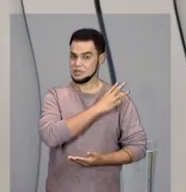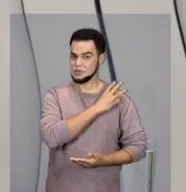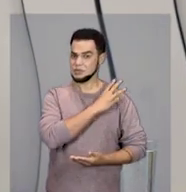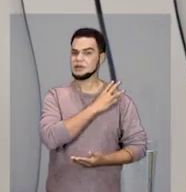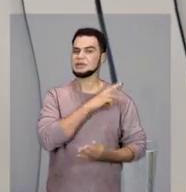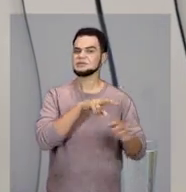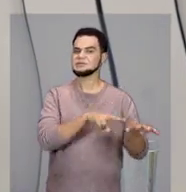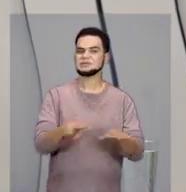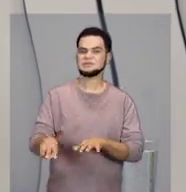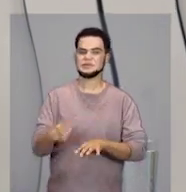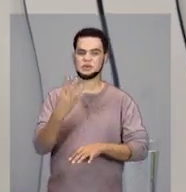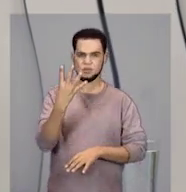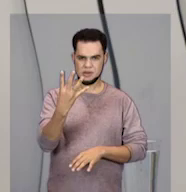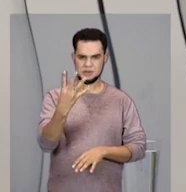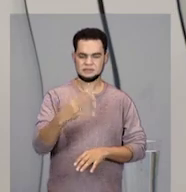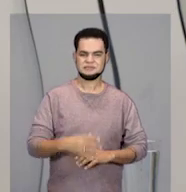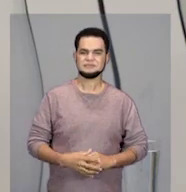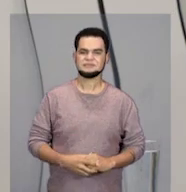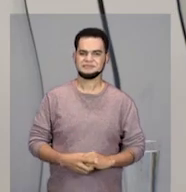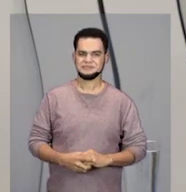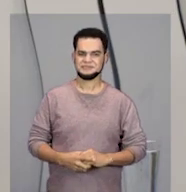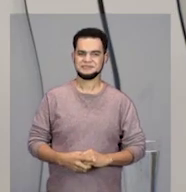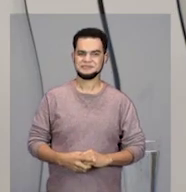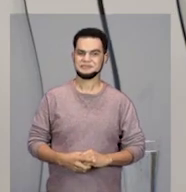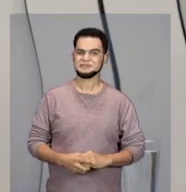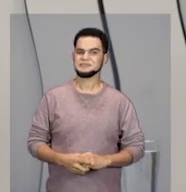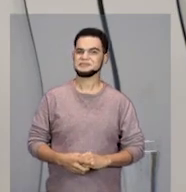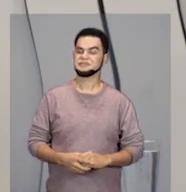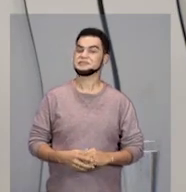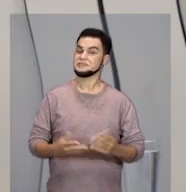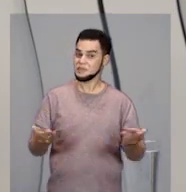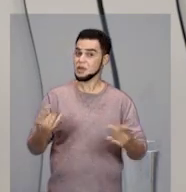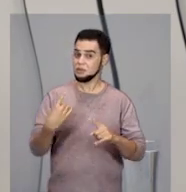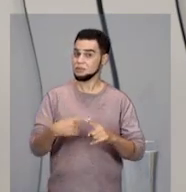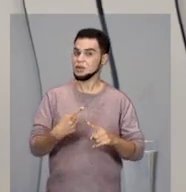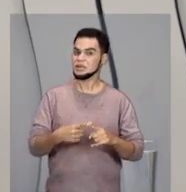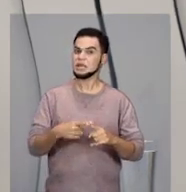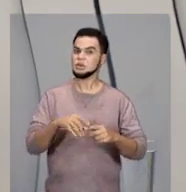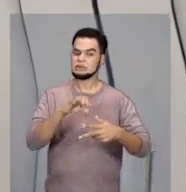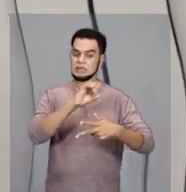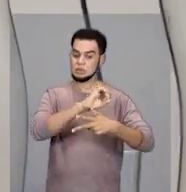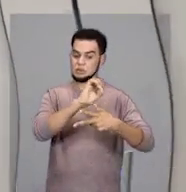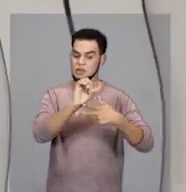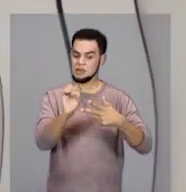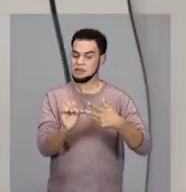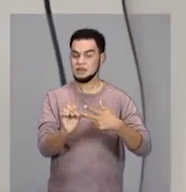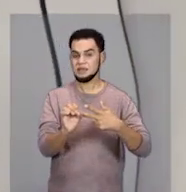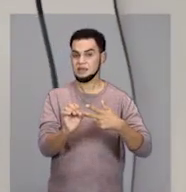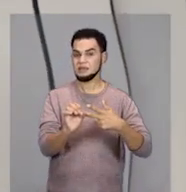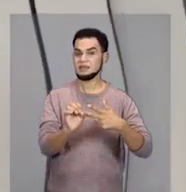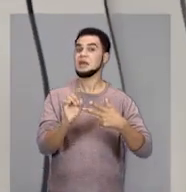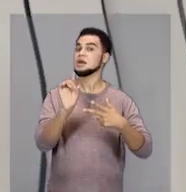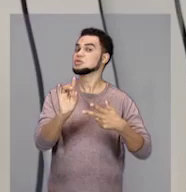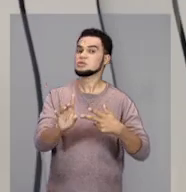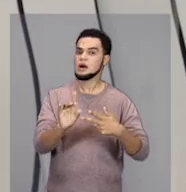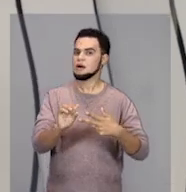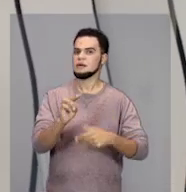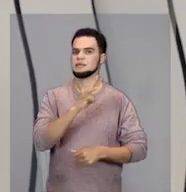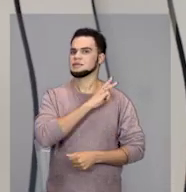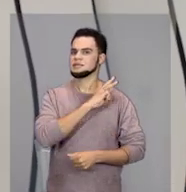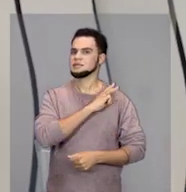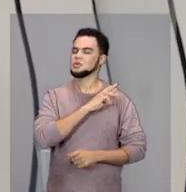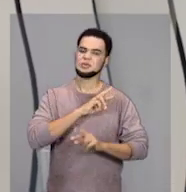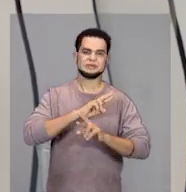tá legal? Vamos lembrar que aquilo que cai no Enem não é somente aquilo que tem no terceiro ano, né, gente? Nos